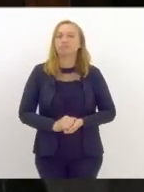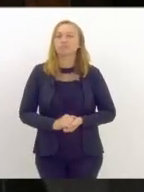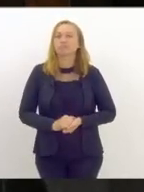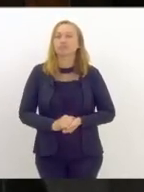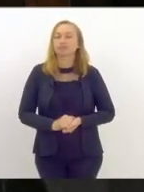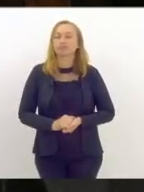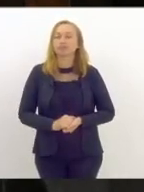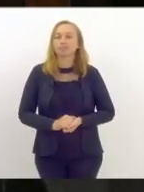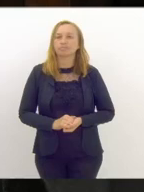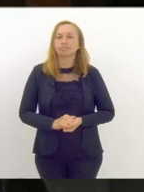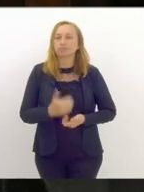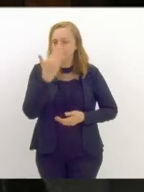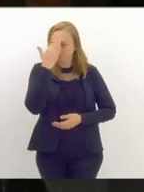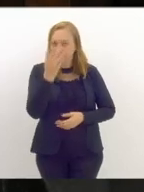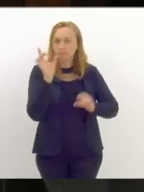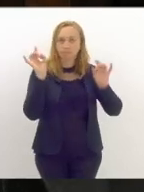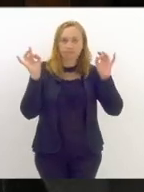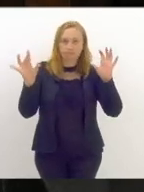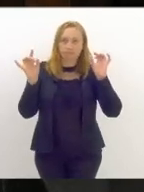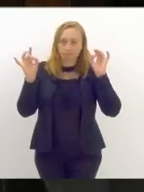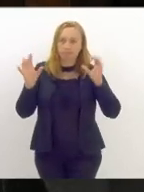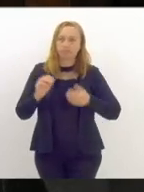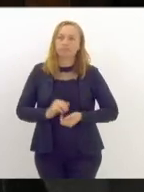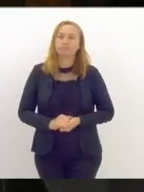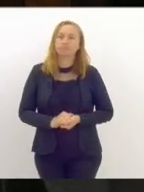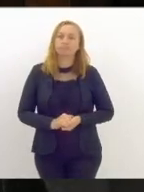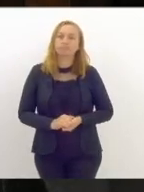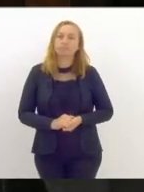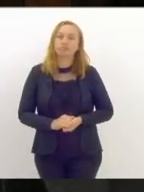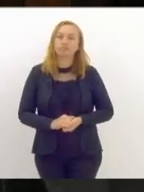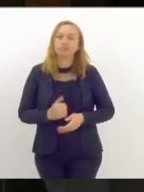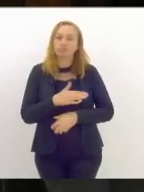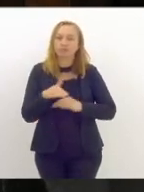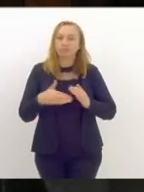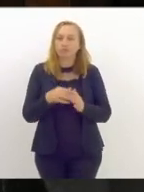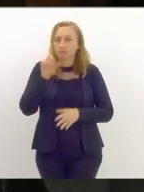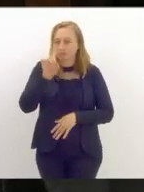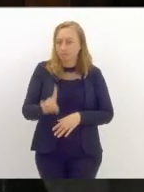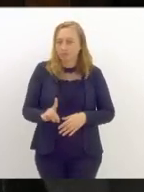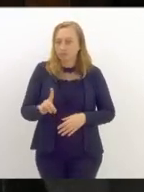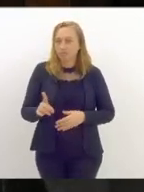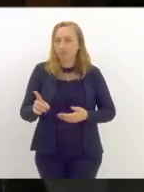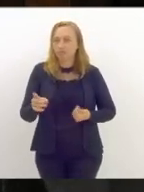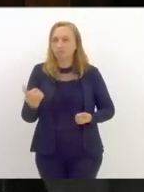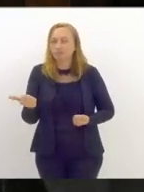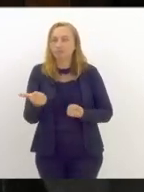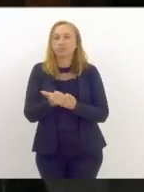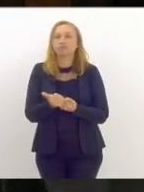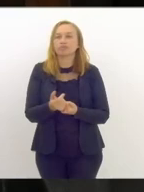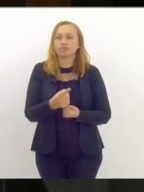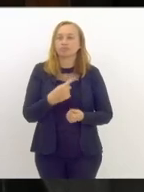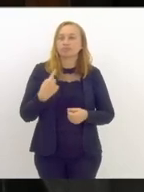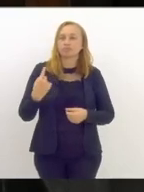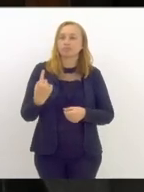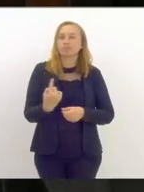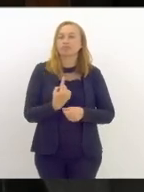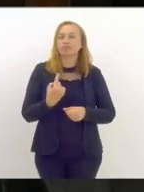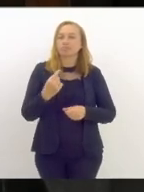uma vez, Rodrigo, um agradecimento especial ao COSEMS e a todos os diretores e colaboradores das nossas unidades